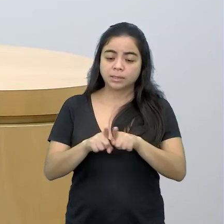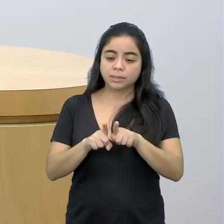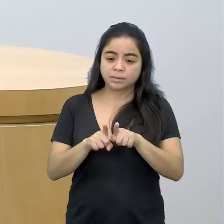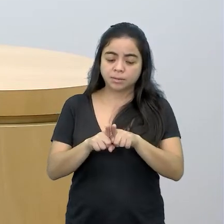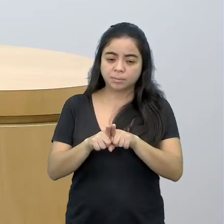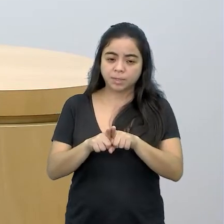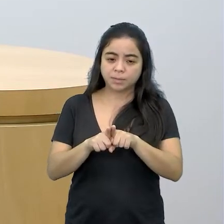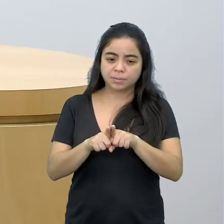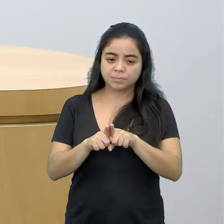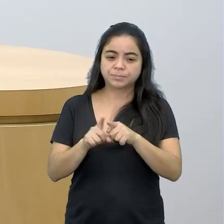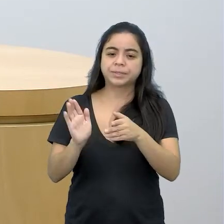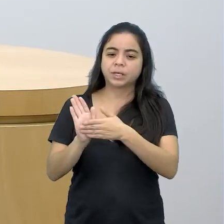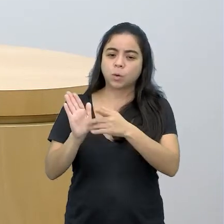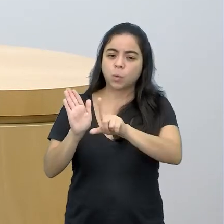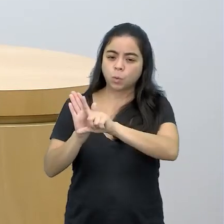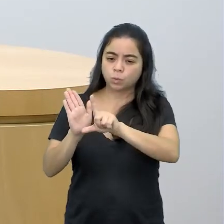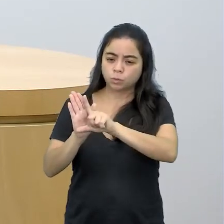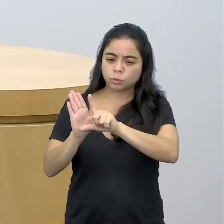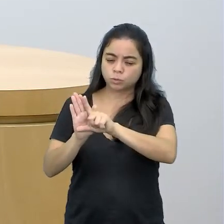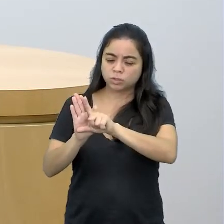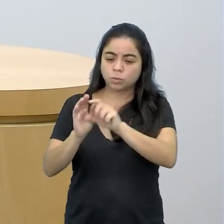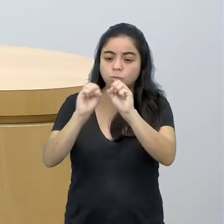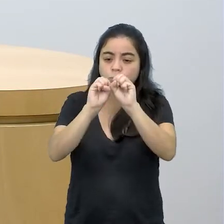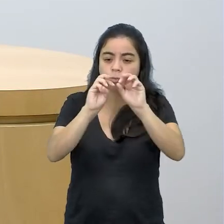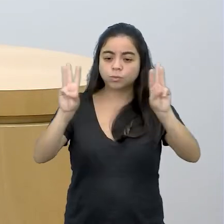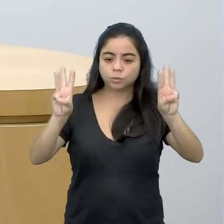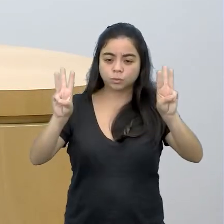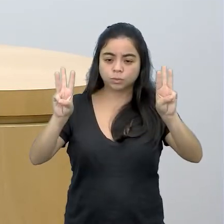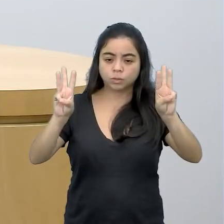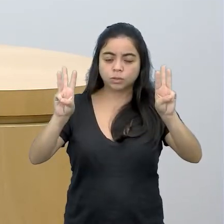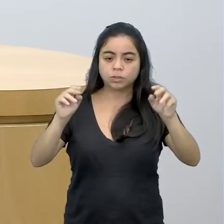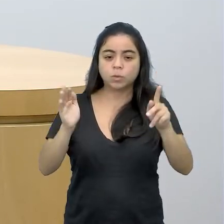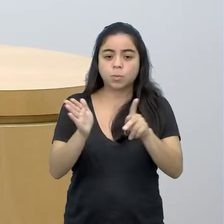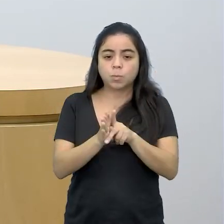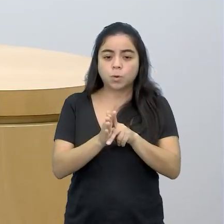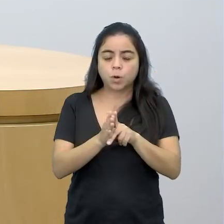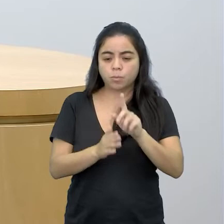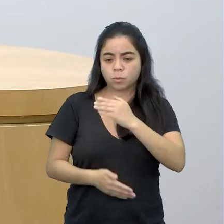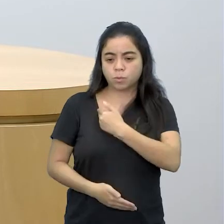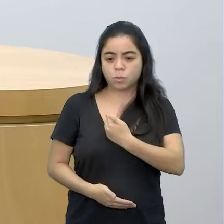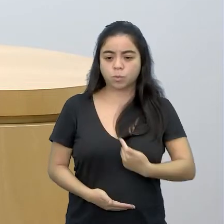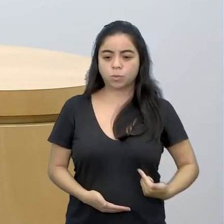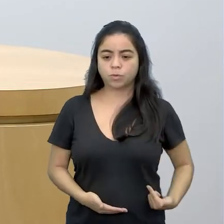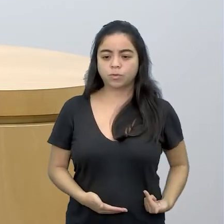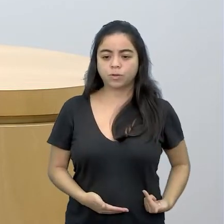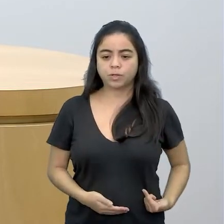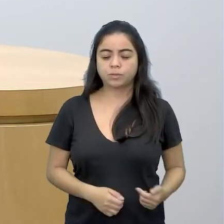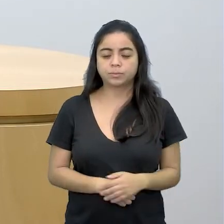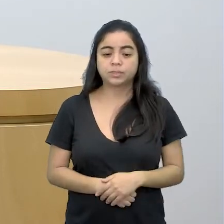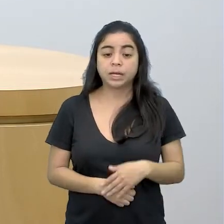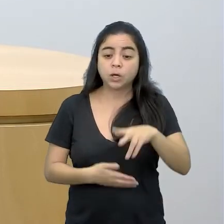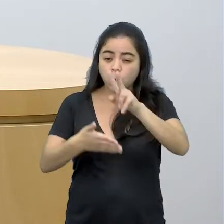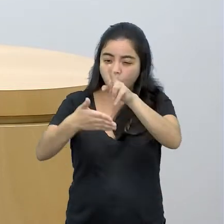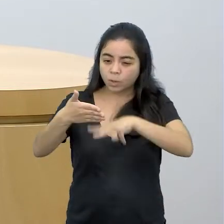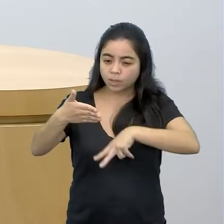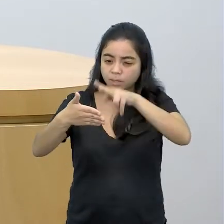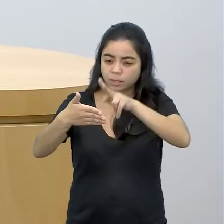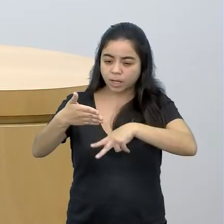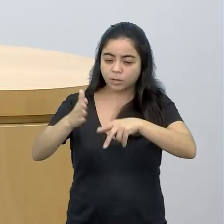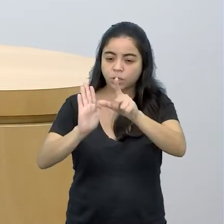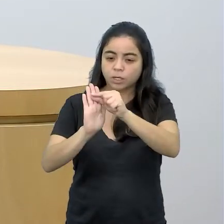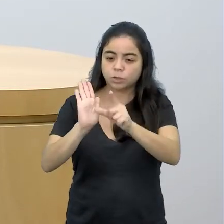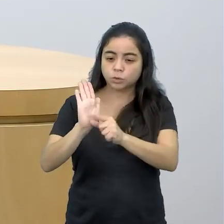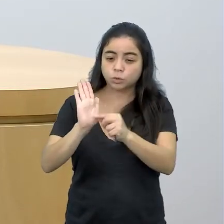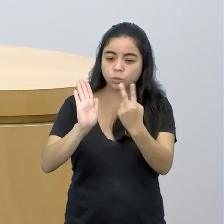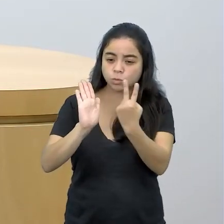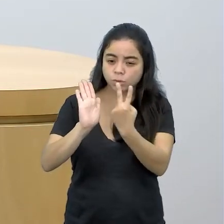na Constituição, na internet, né, no site do governo, e aí a gente lê assim, logo no artigo